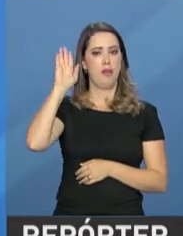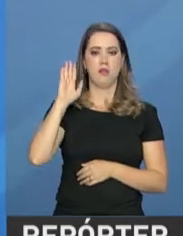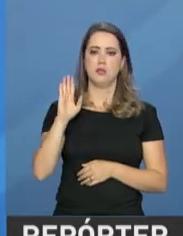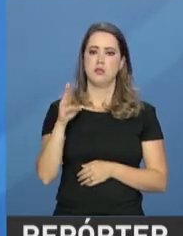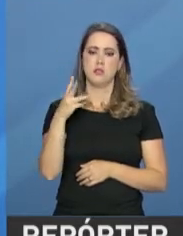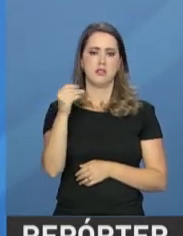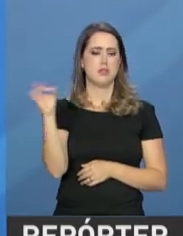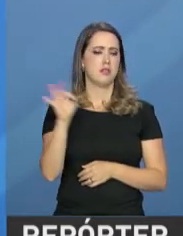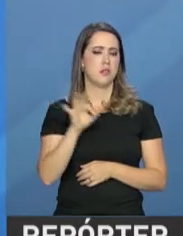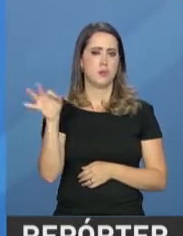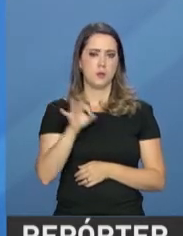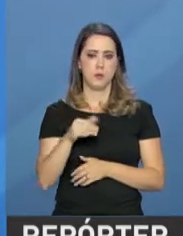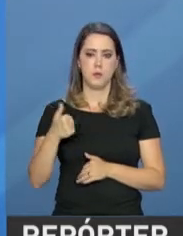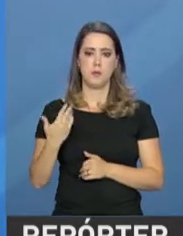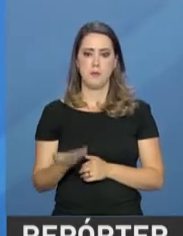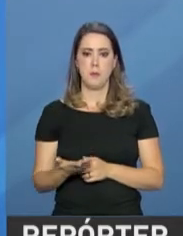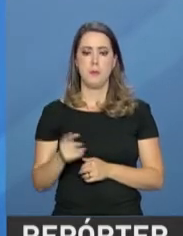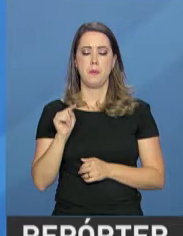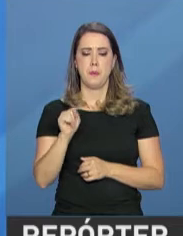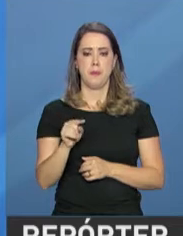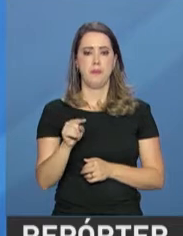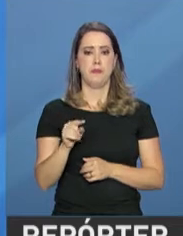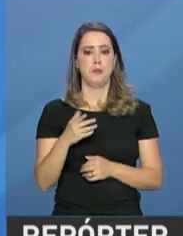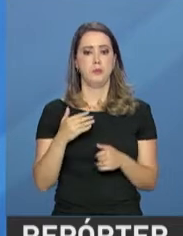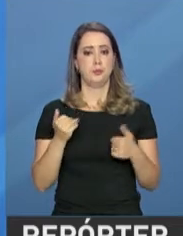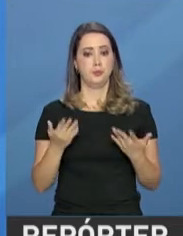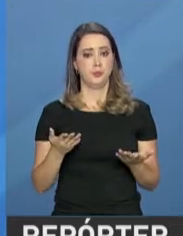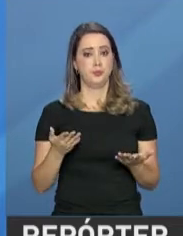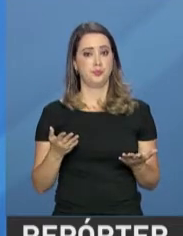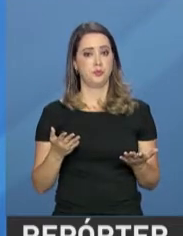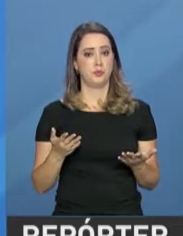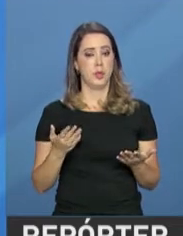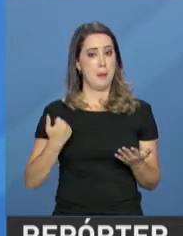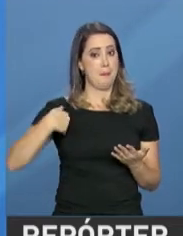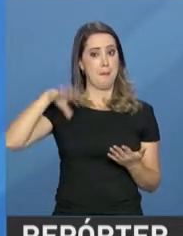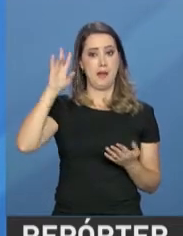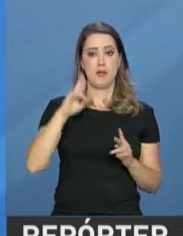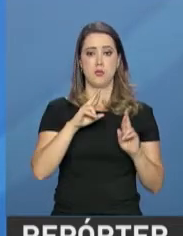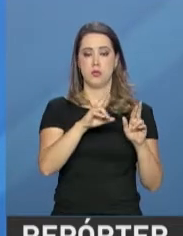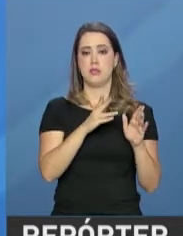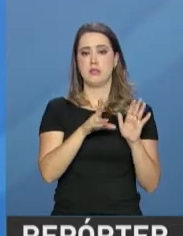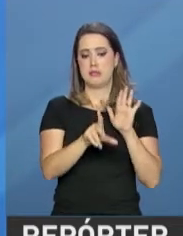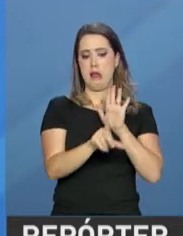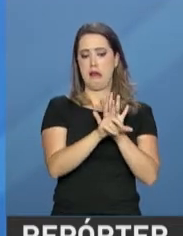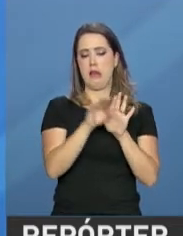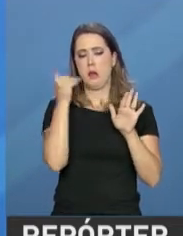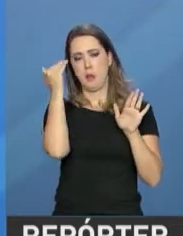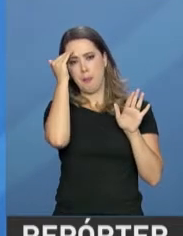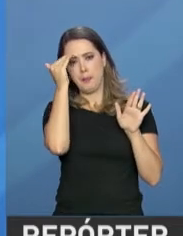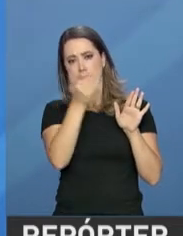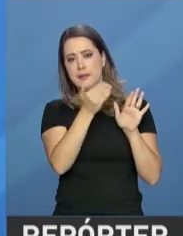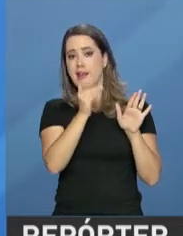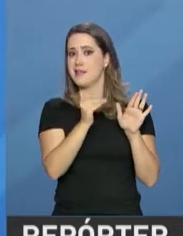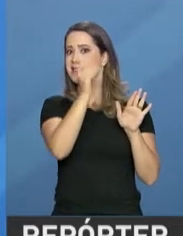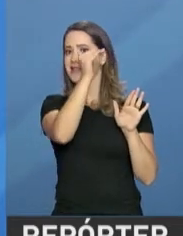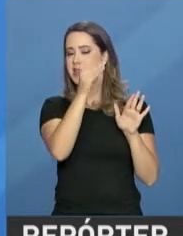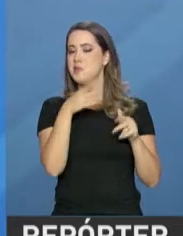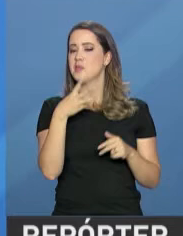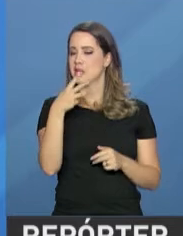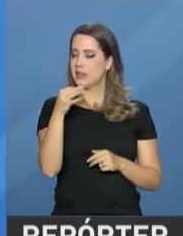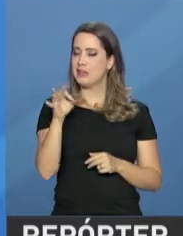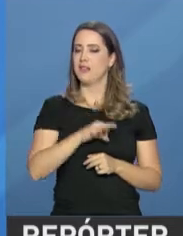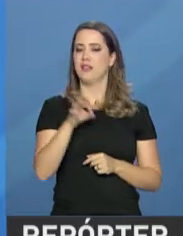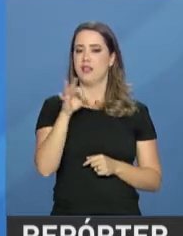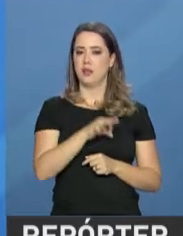em 30% essa cota, indo além do que dispõe a legislação federal